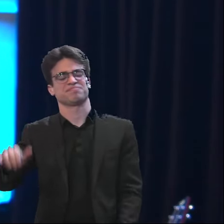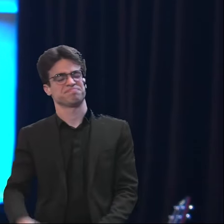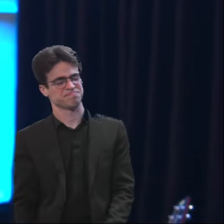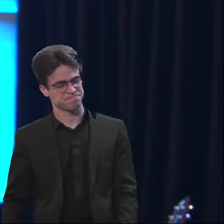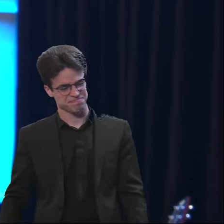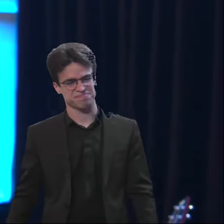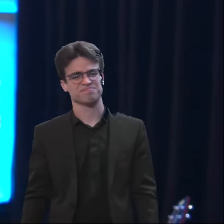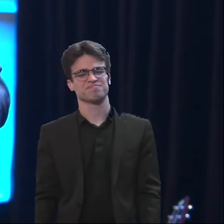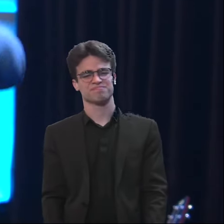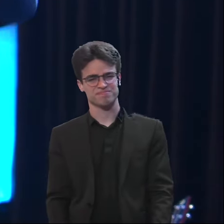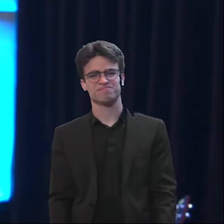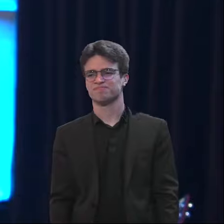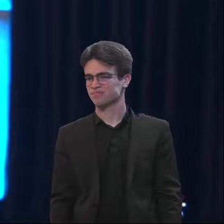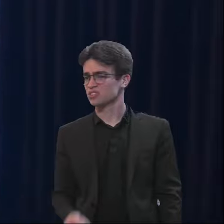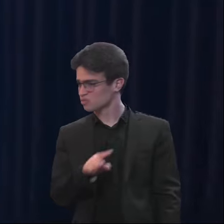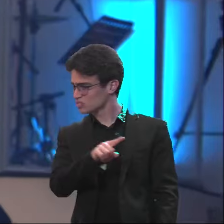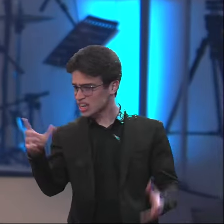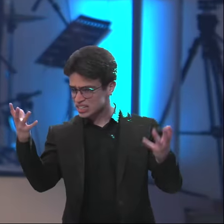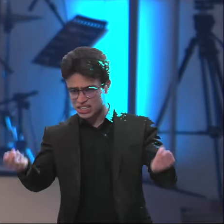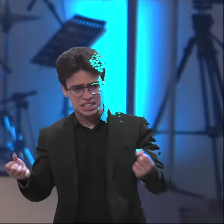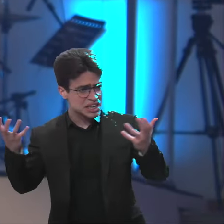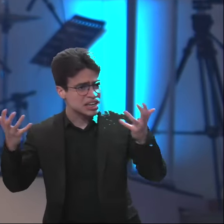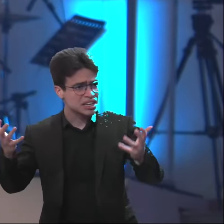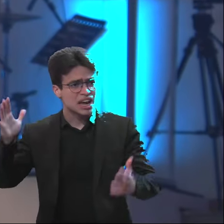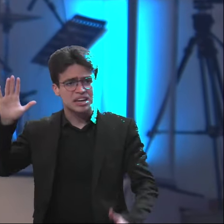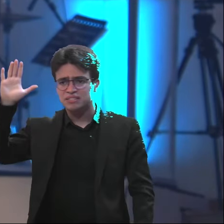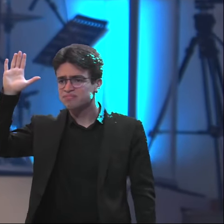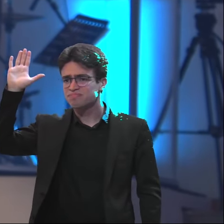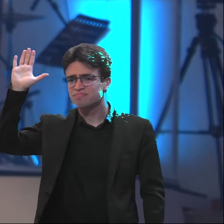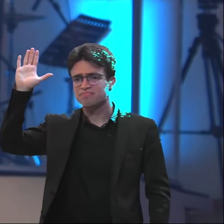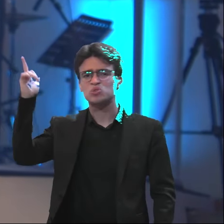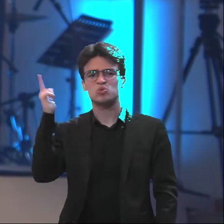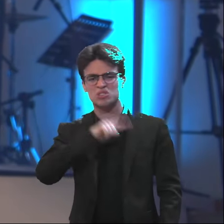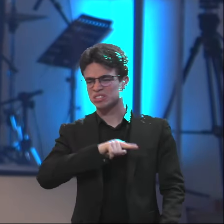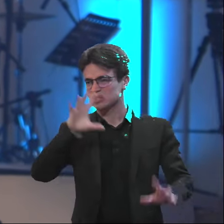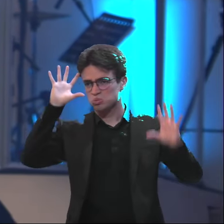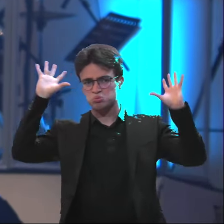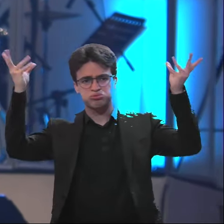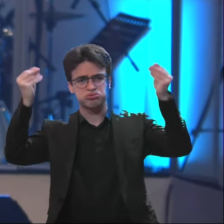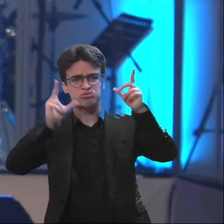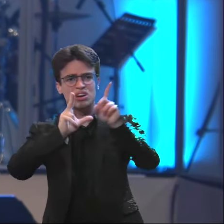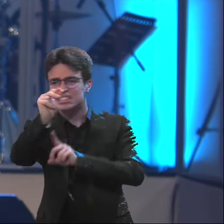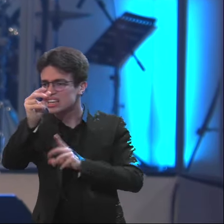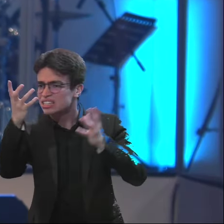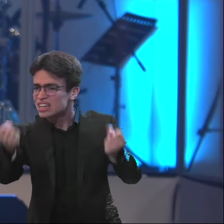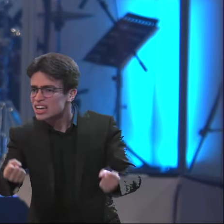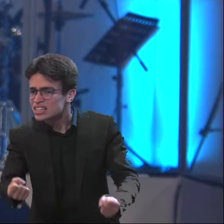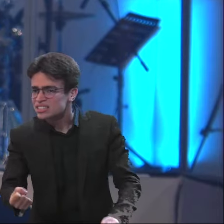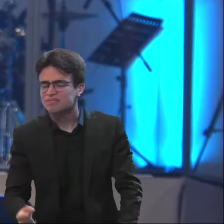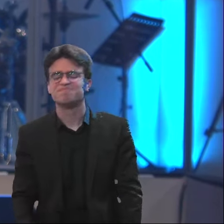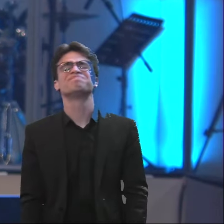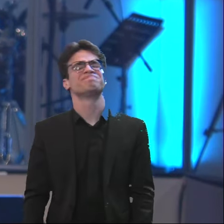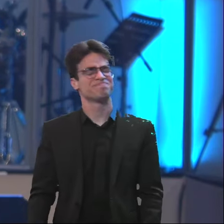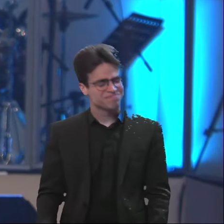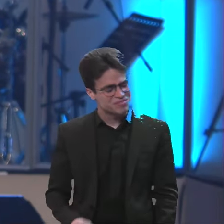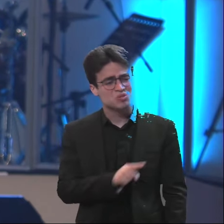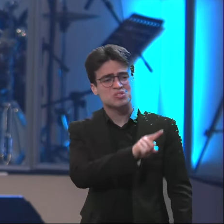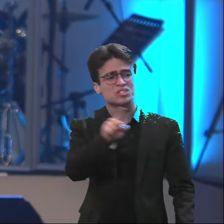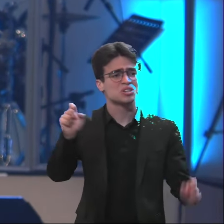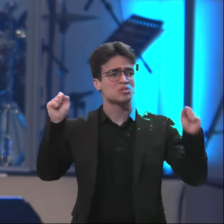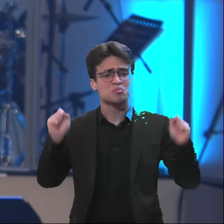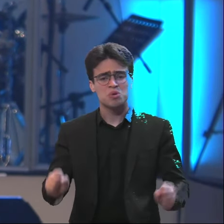Jesus. Quantos querem ser habilitados para vencer guerras invisíveis? Eleva os seus olhos. O